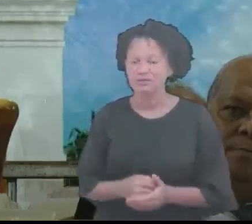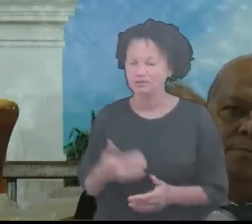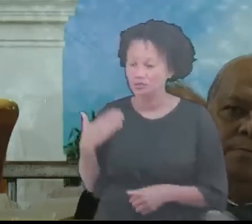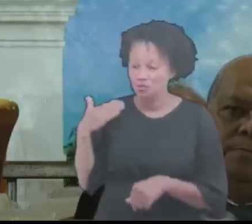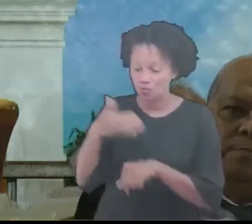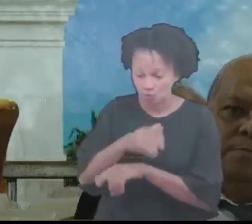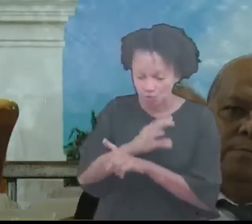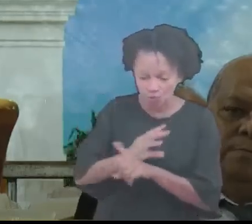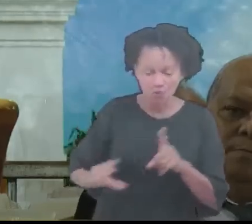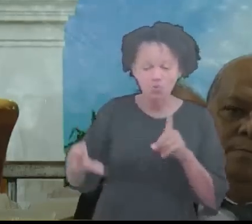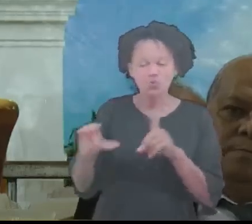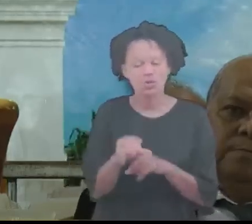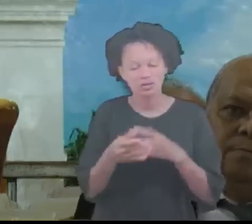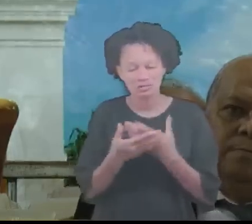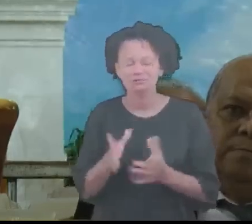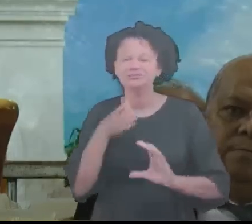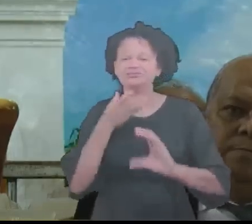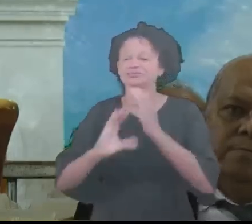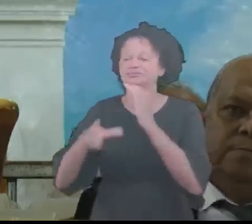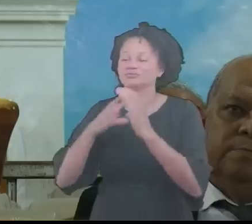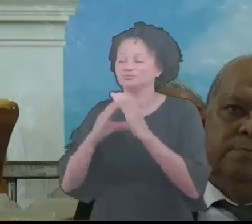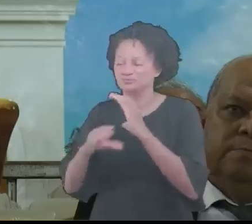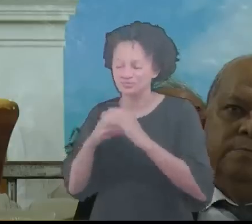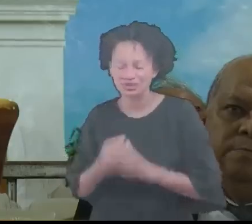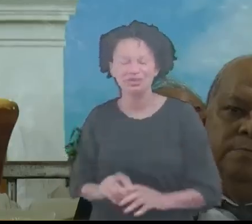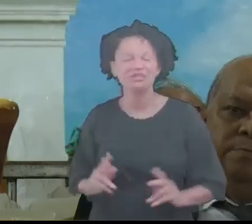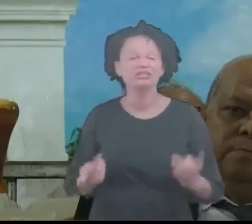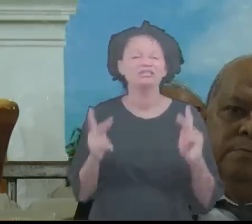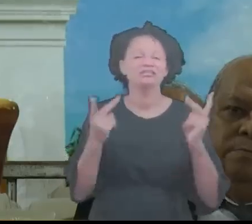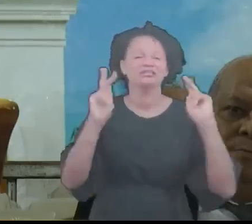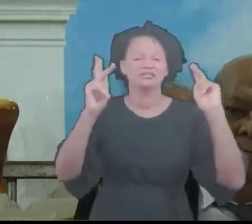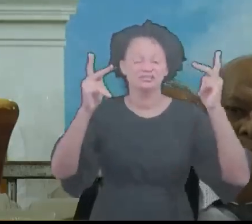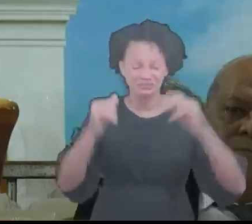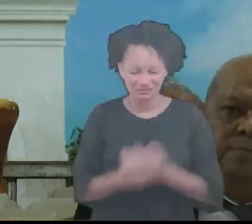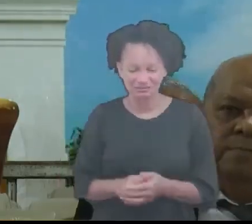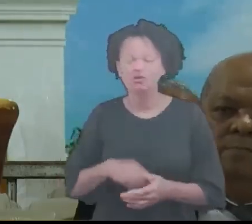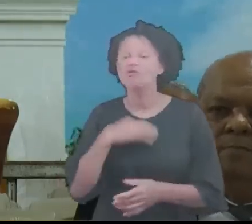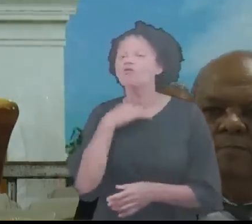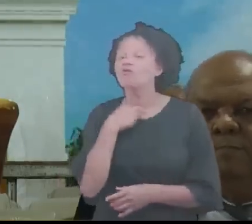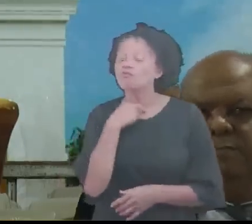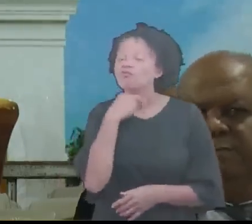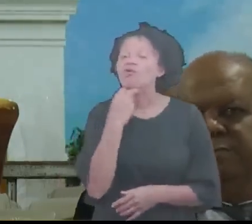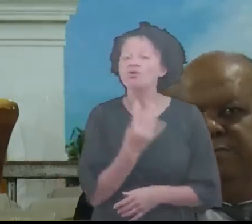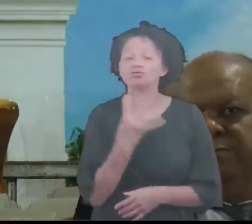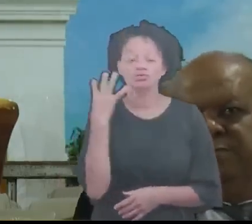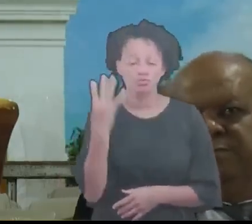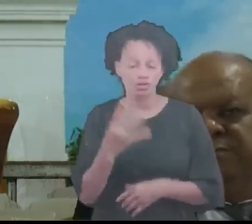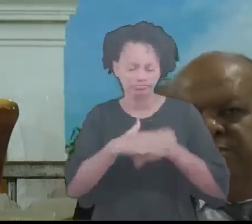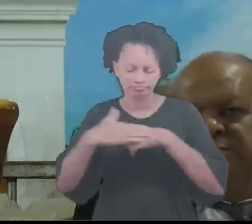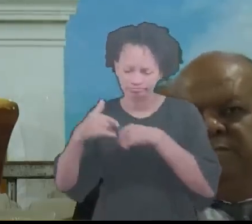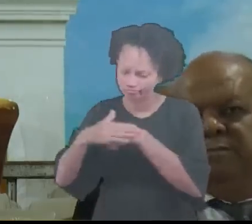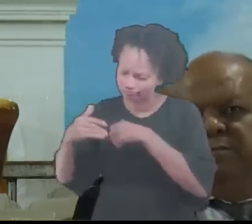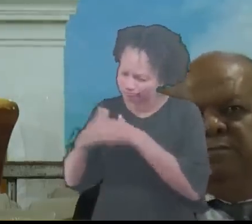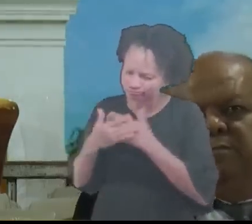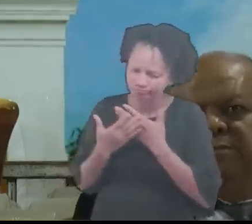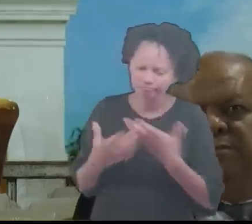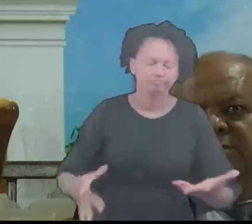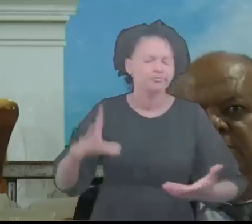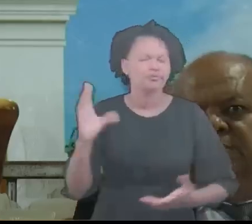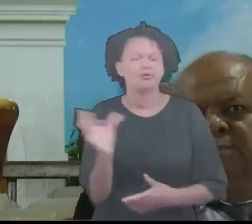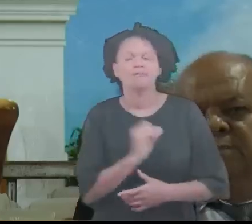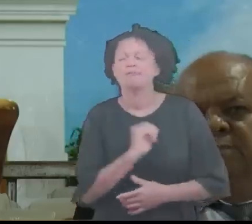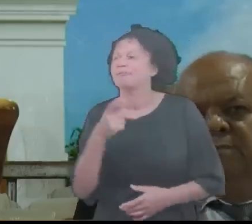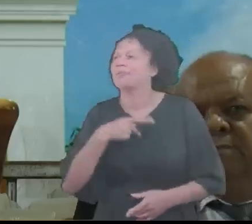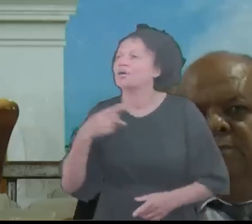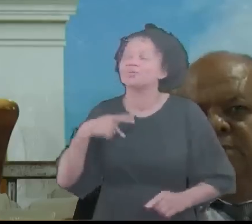no culto, eles cantam. Então, hinos divididos em quatro vozes, com muito carinho, com muito amor. Pastor, o